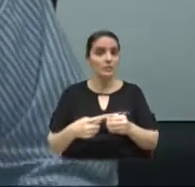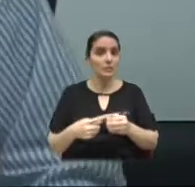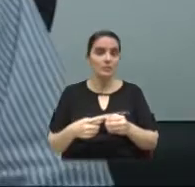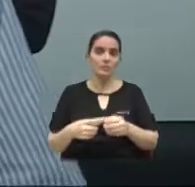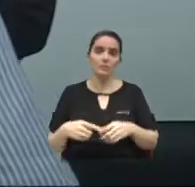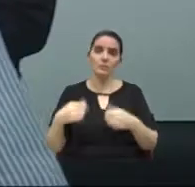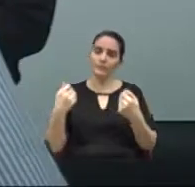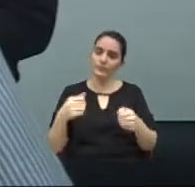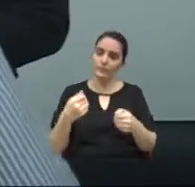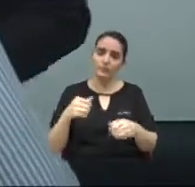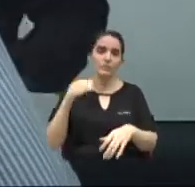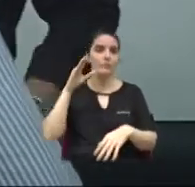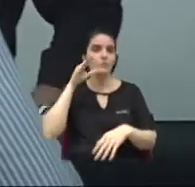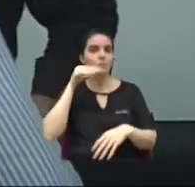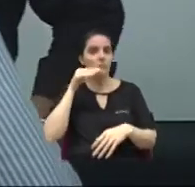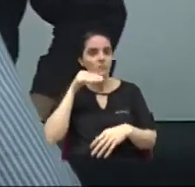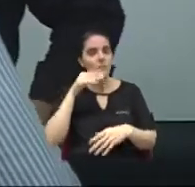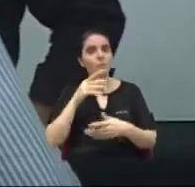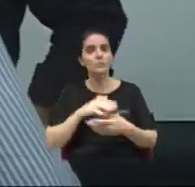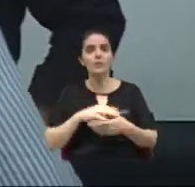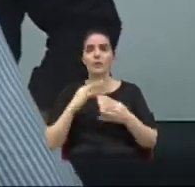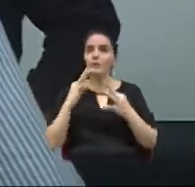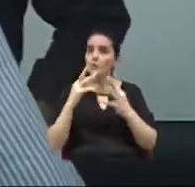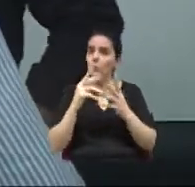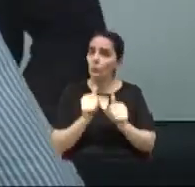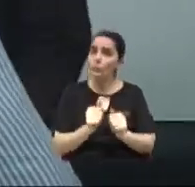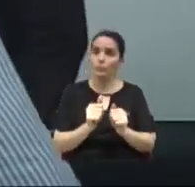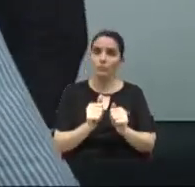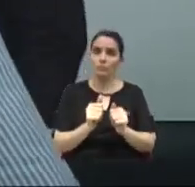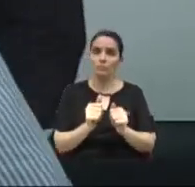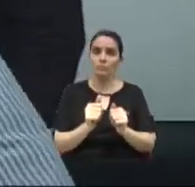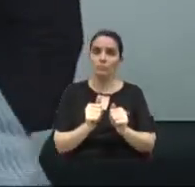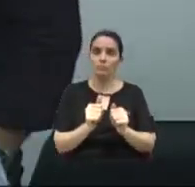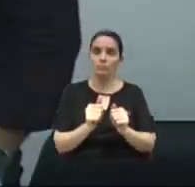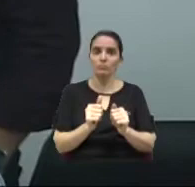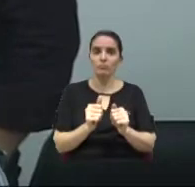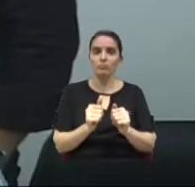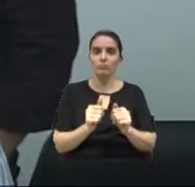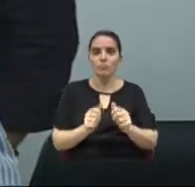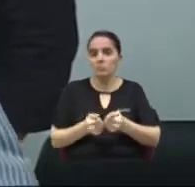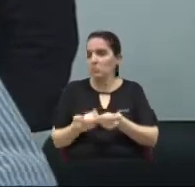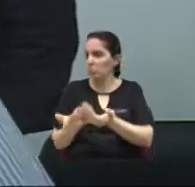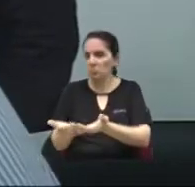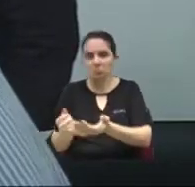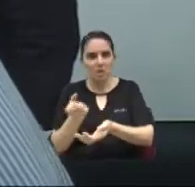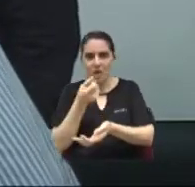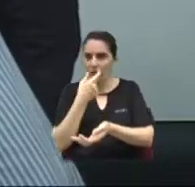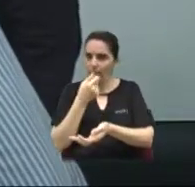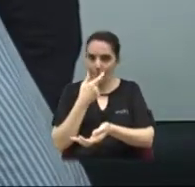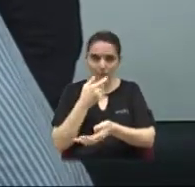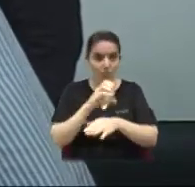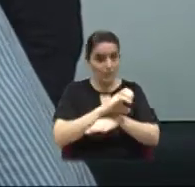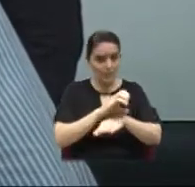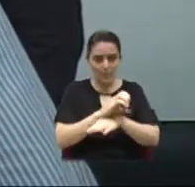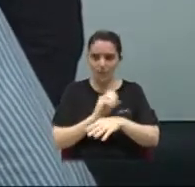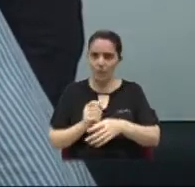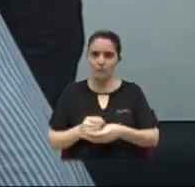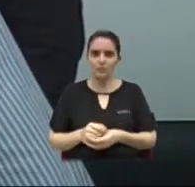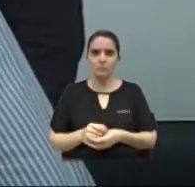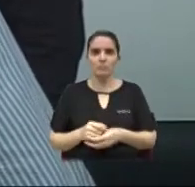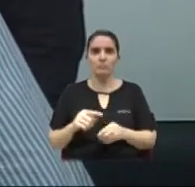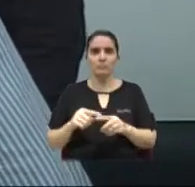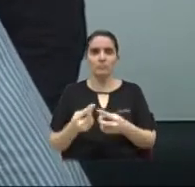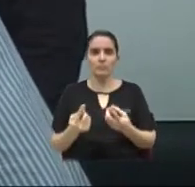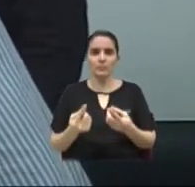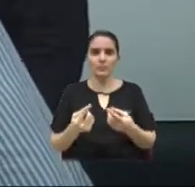funcionário, o município tem que fazer isso, e são tudo atribuições. Não manda o remédio, o município tem que comprar o remédio. E nós vivemos nesse